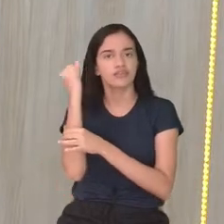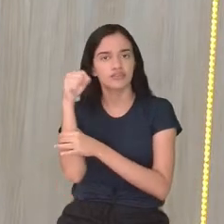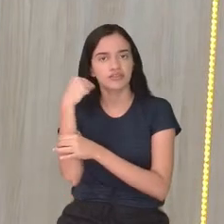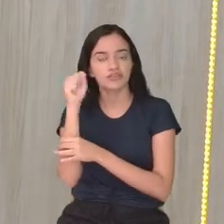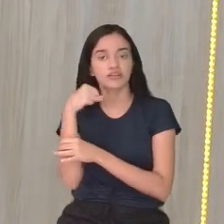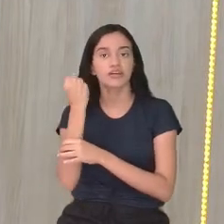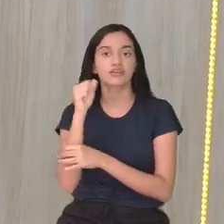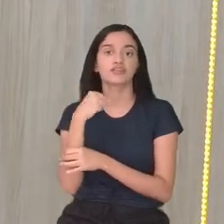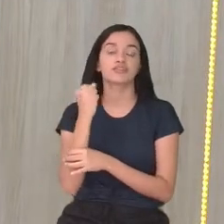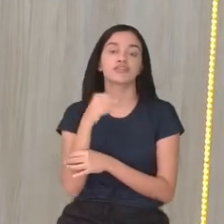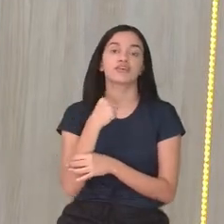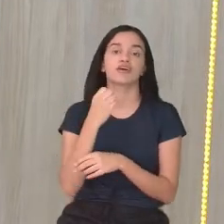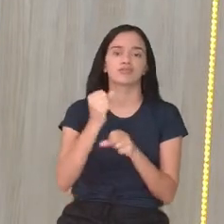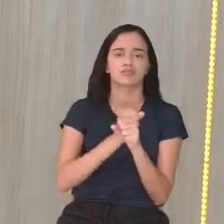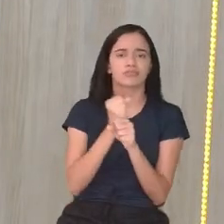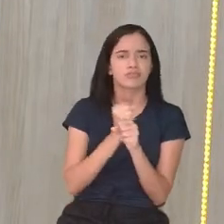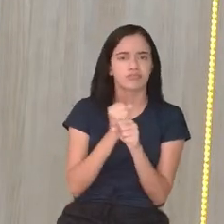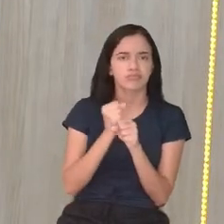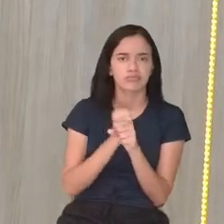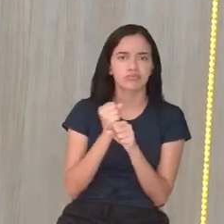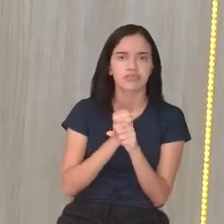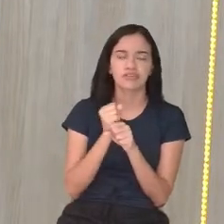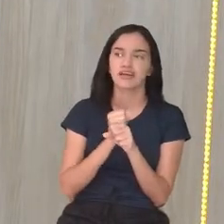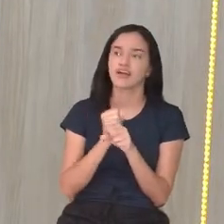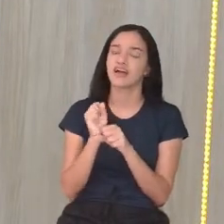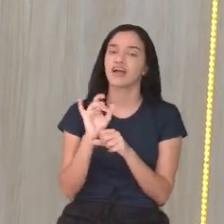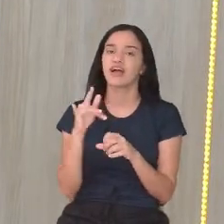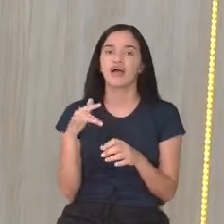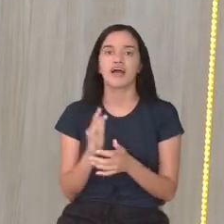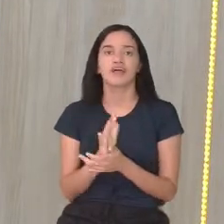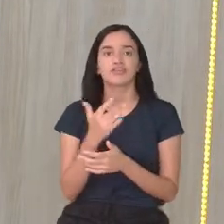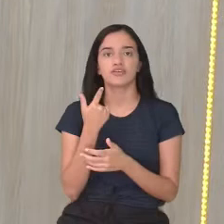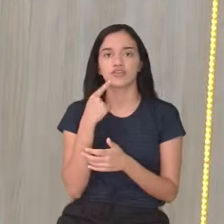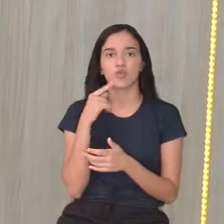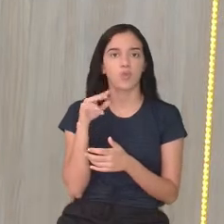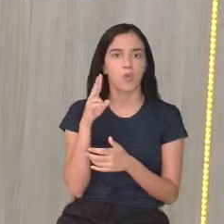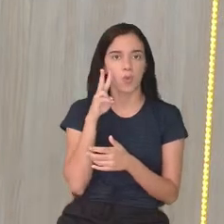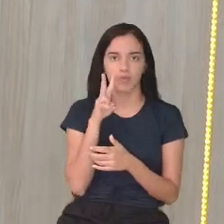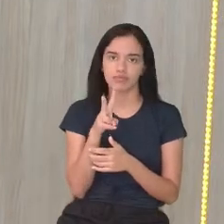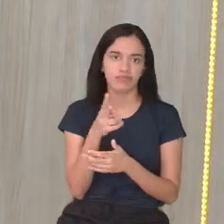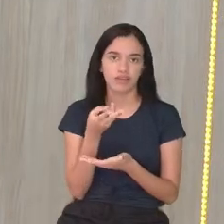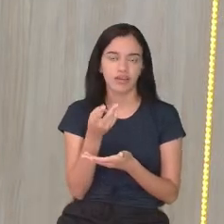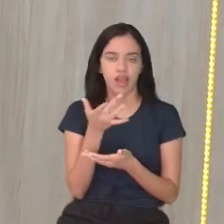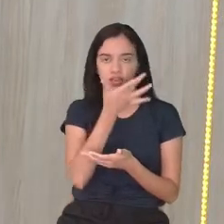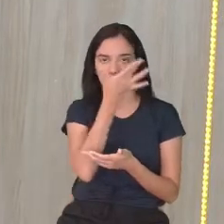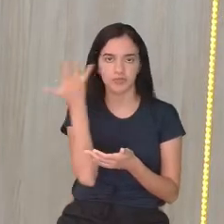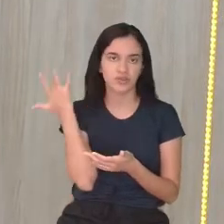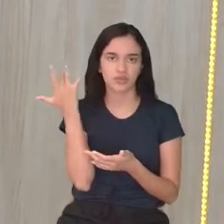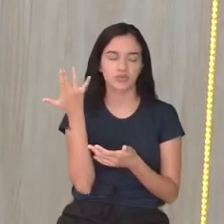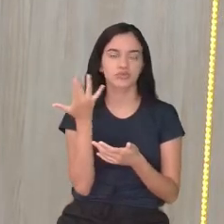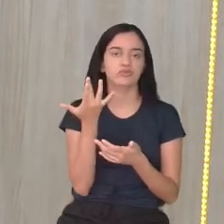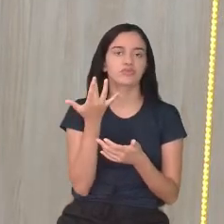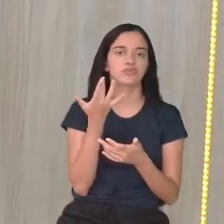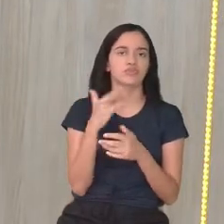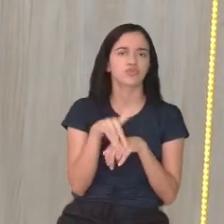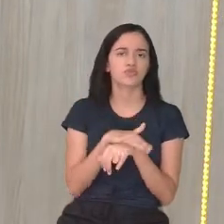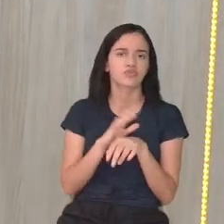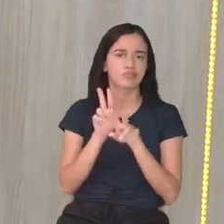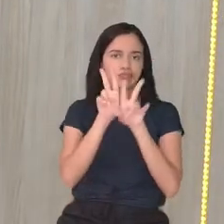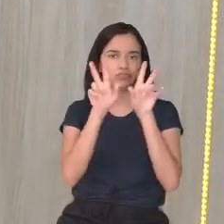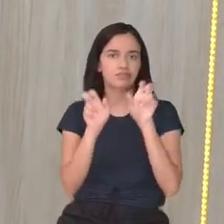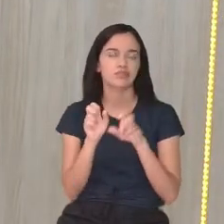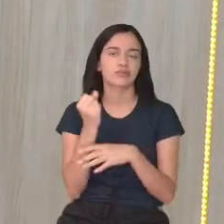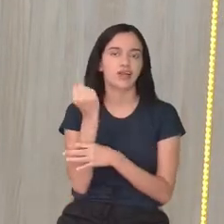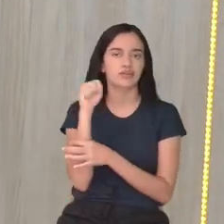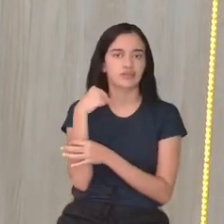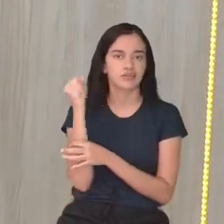o ano, a gente mal vê se falar da ginástica, né? Quando vai chegando perto das Olimpíadas, aí todo mundo,